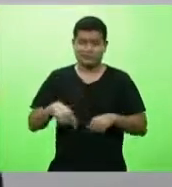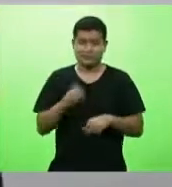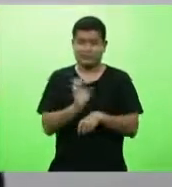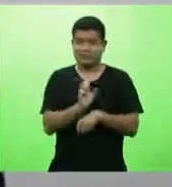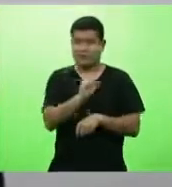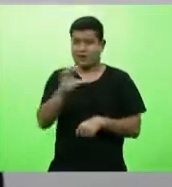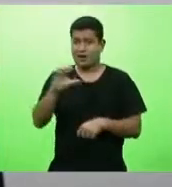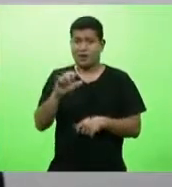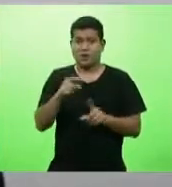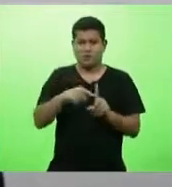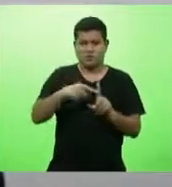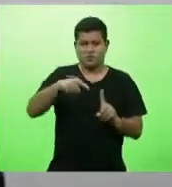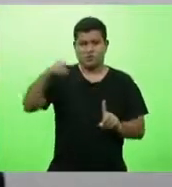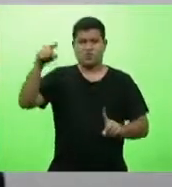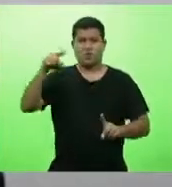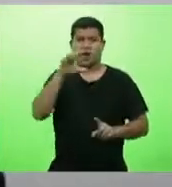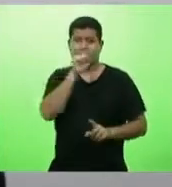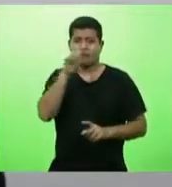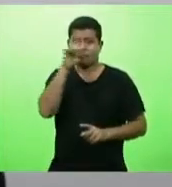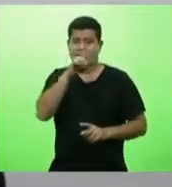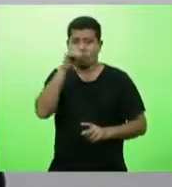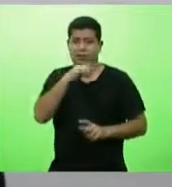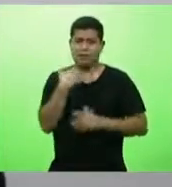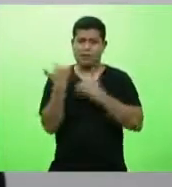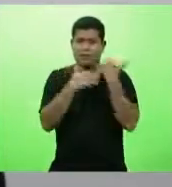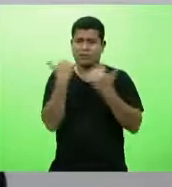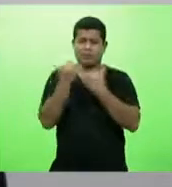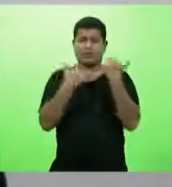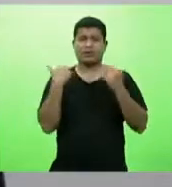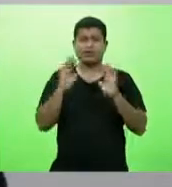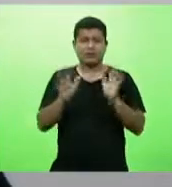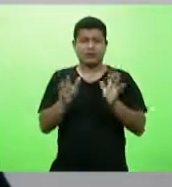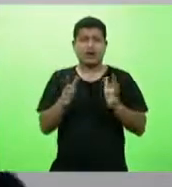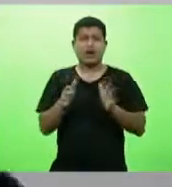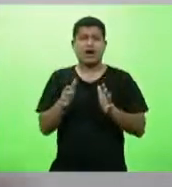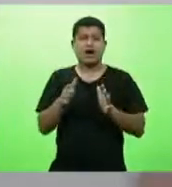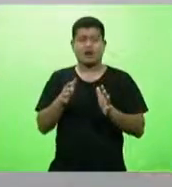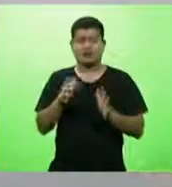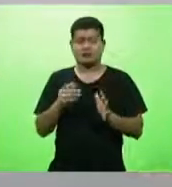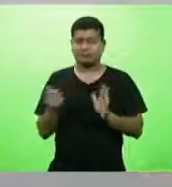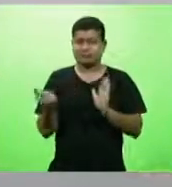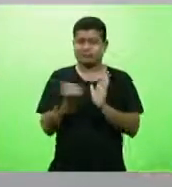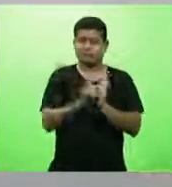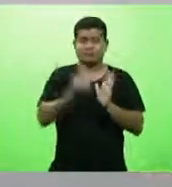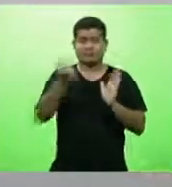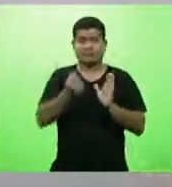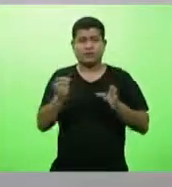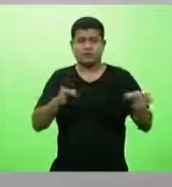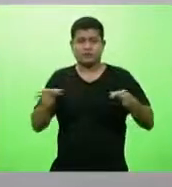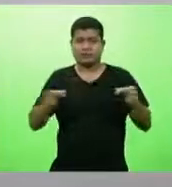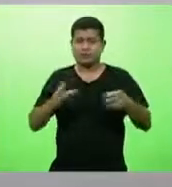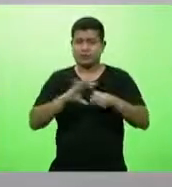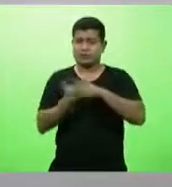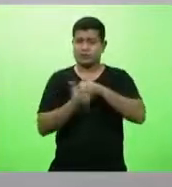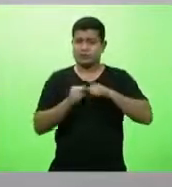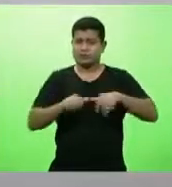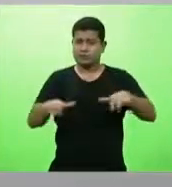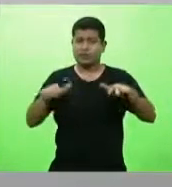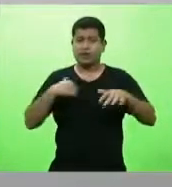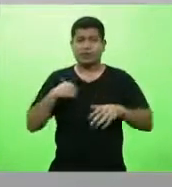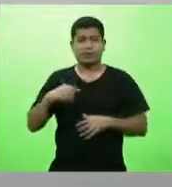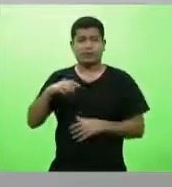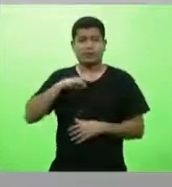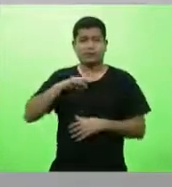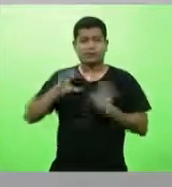semanal de óbitos já registrados durante a pandemia. Aí teve dias que já passamos de 100